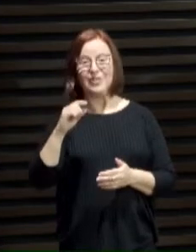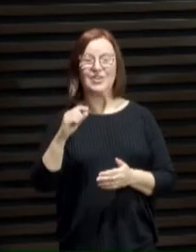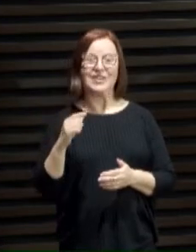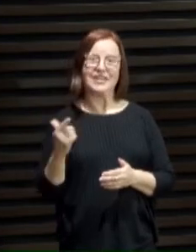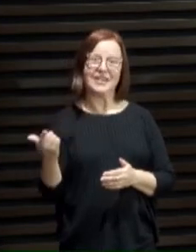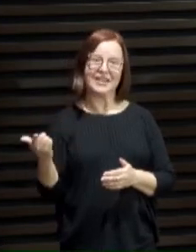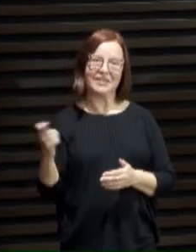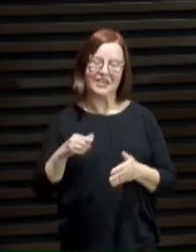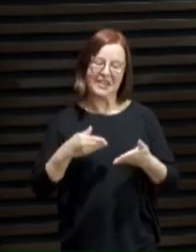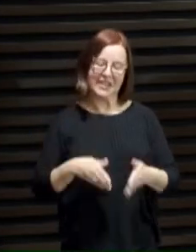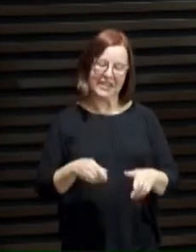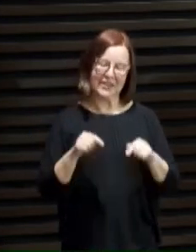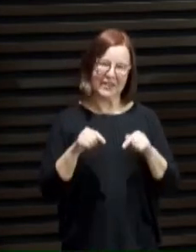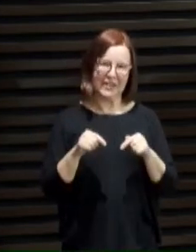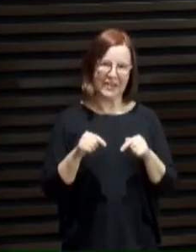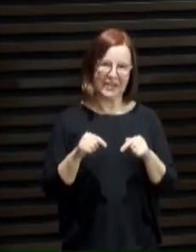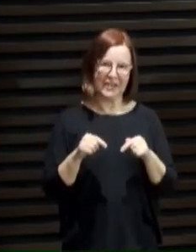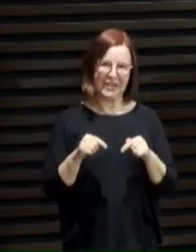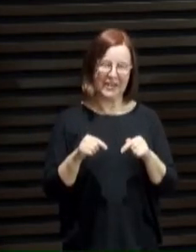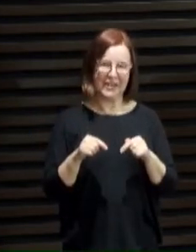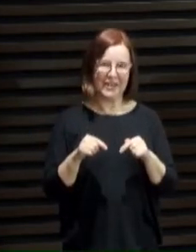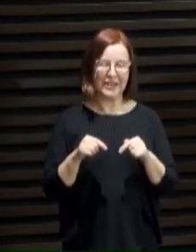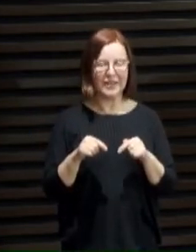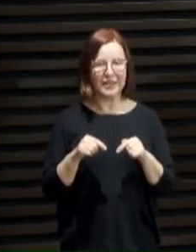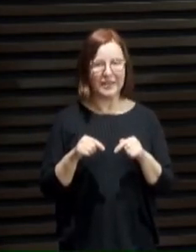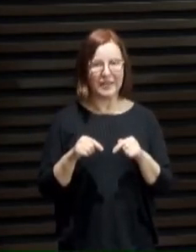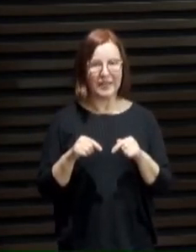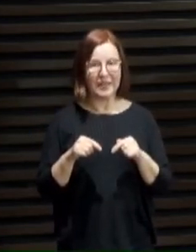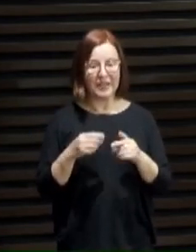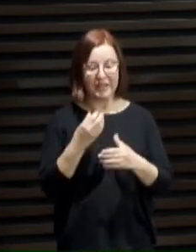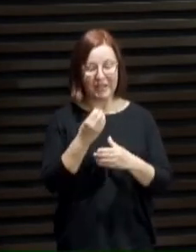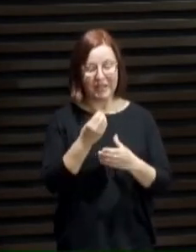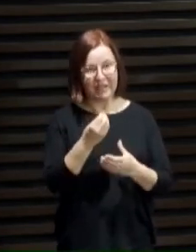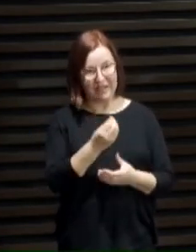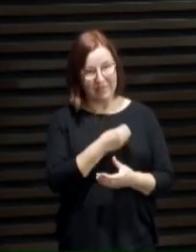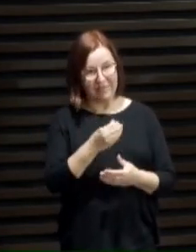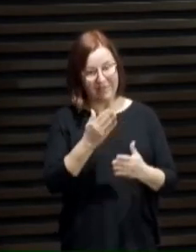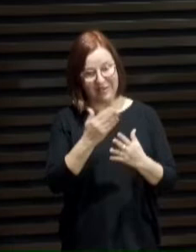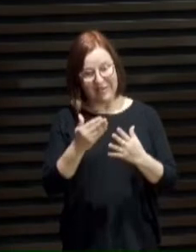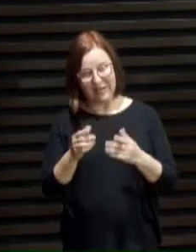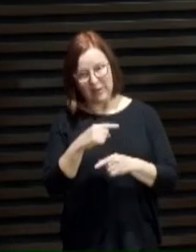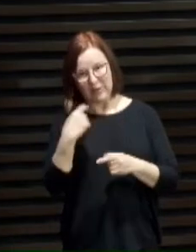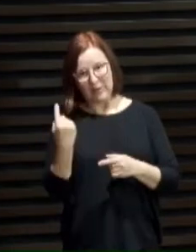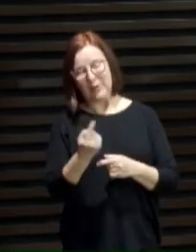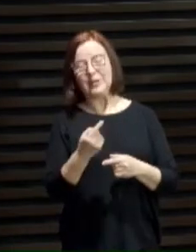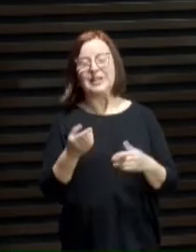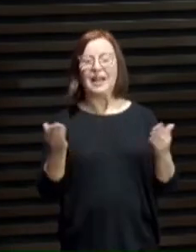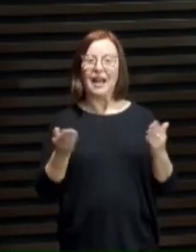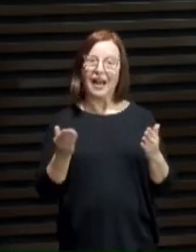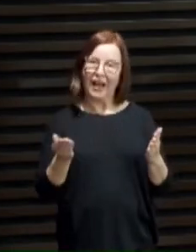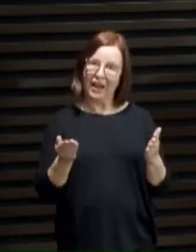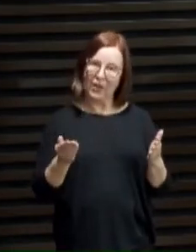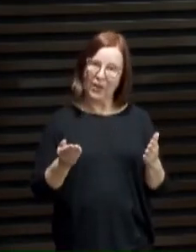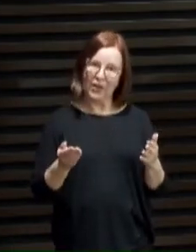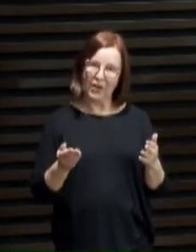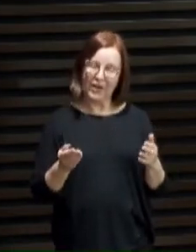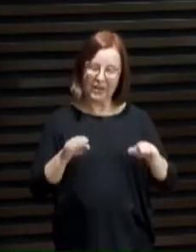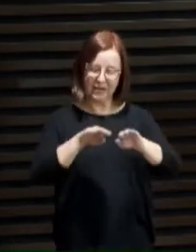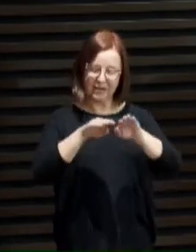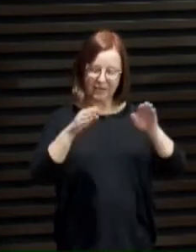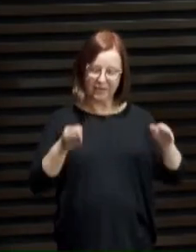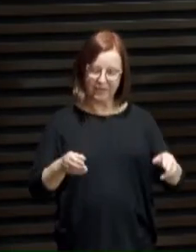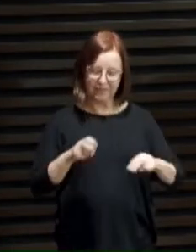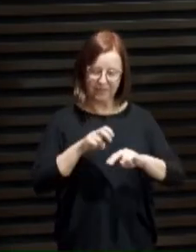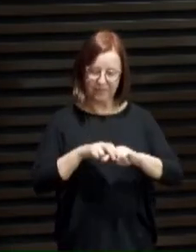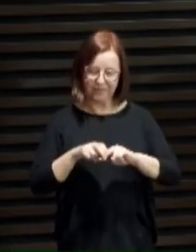nós, agora ele está voltando do seu serviço, vai sentar-se à mesa, mas não sem antes botar a